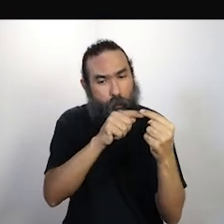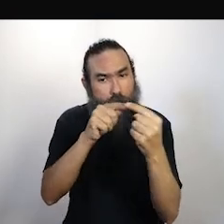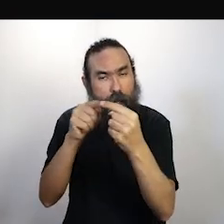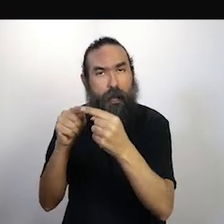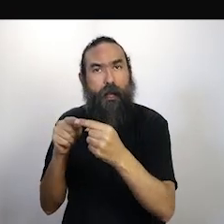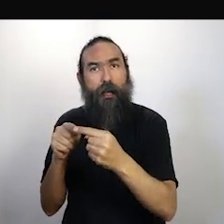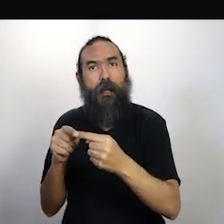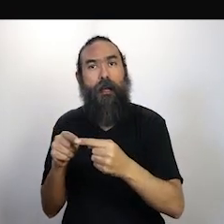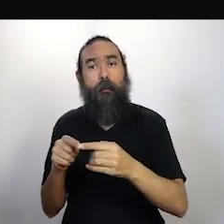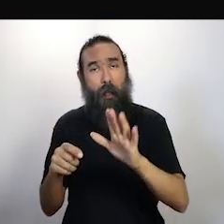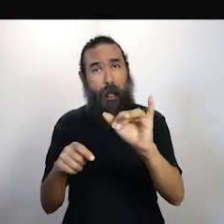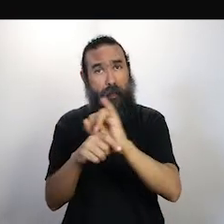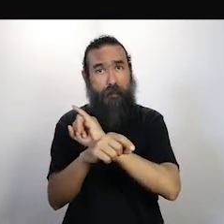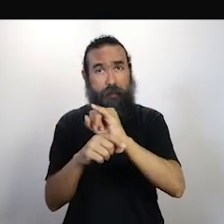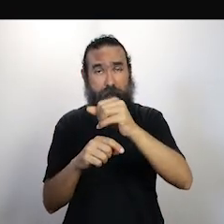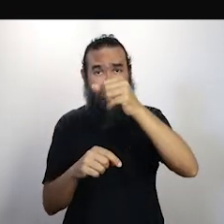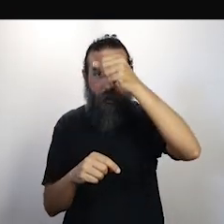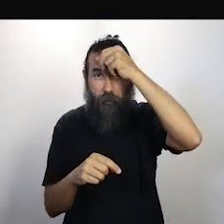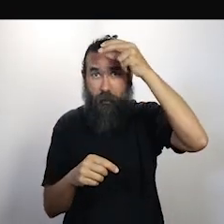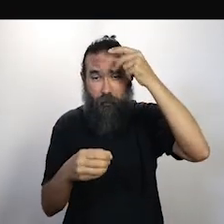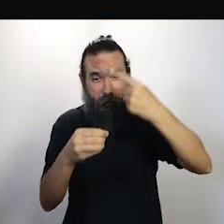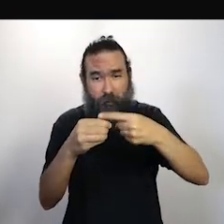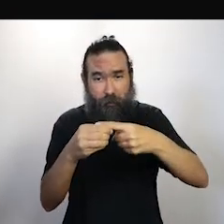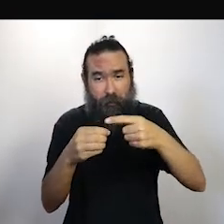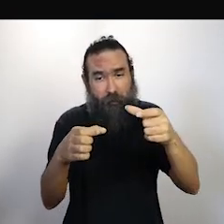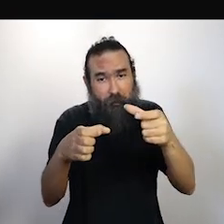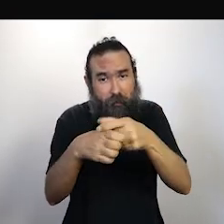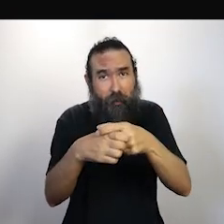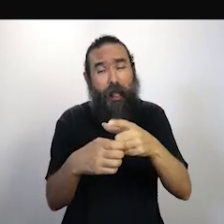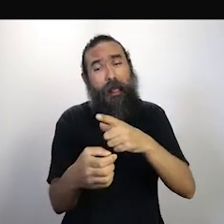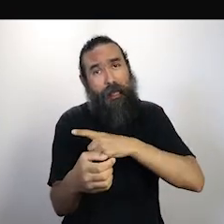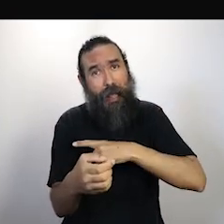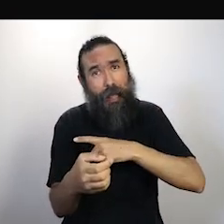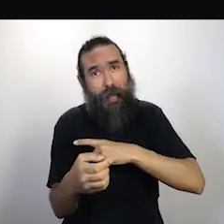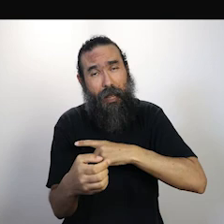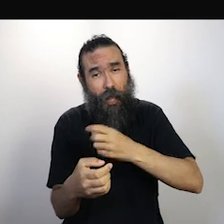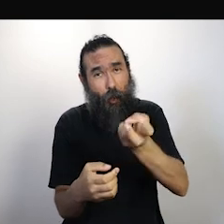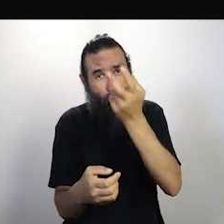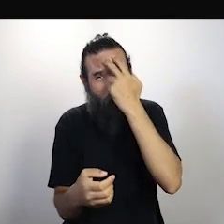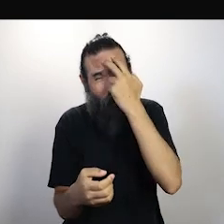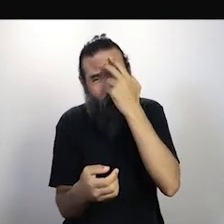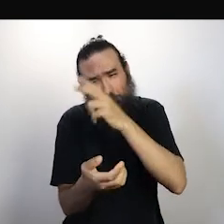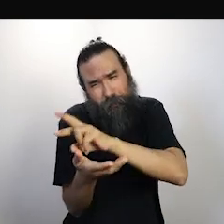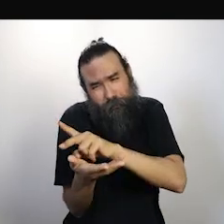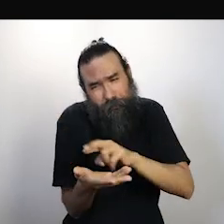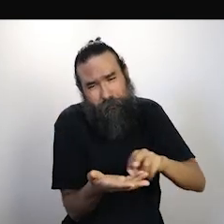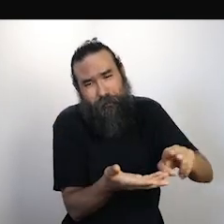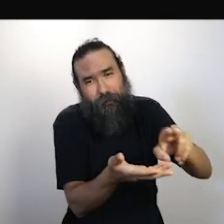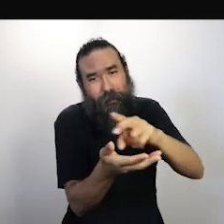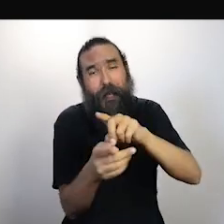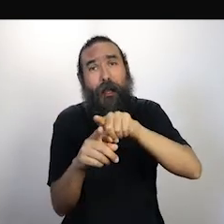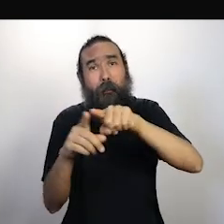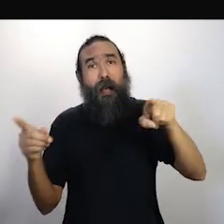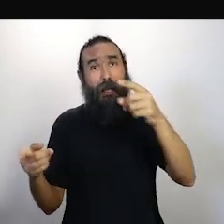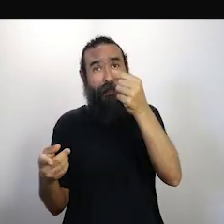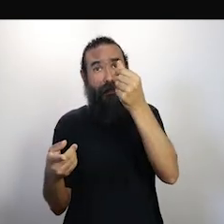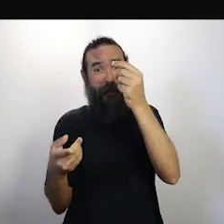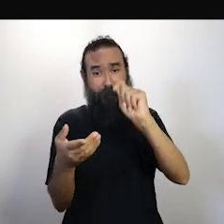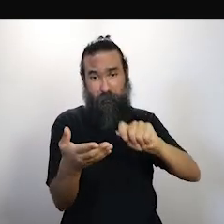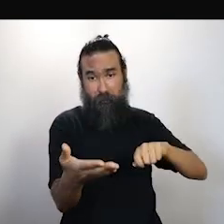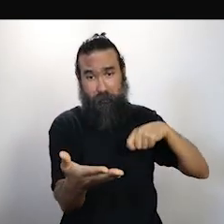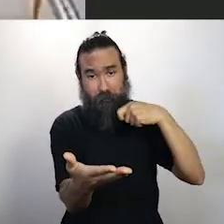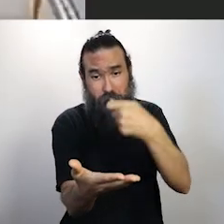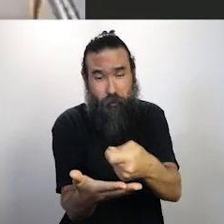um acervo um repertório de produção e celebração muito grande e às vezes o recurso que chega é muito insuficiente para a